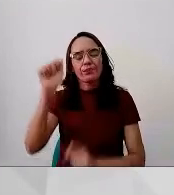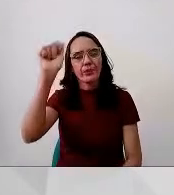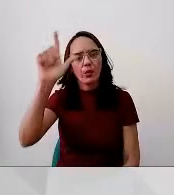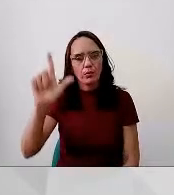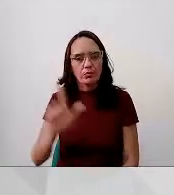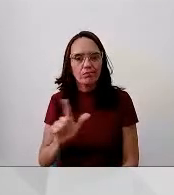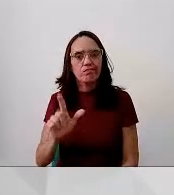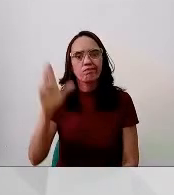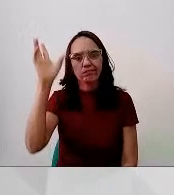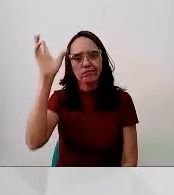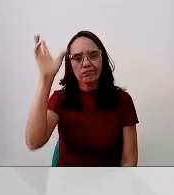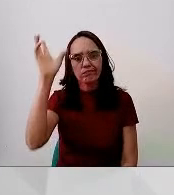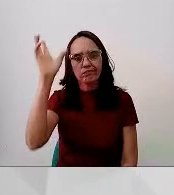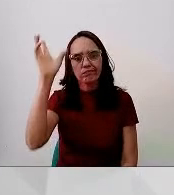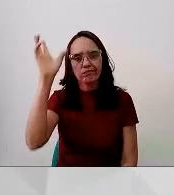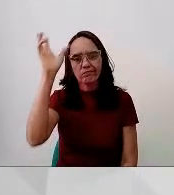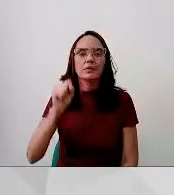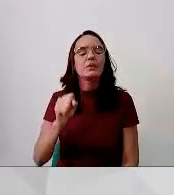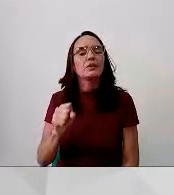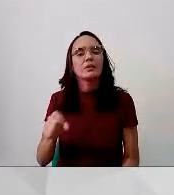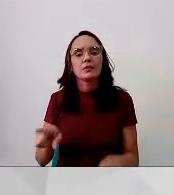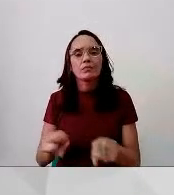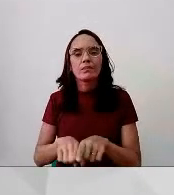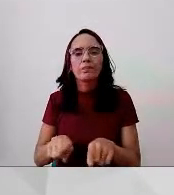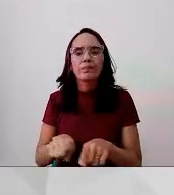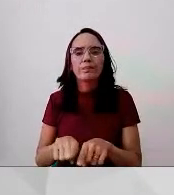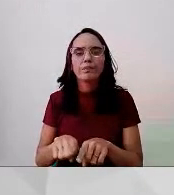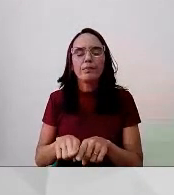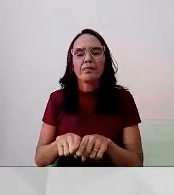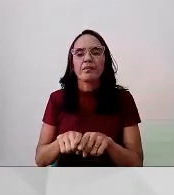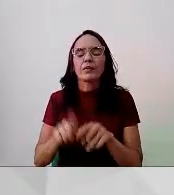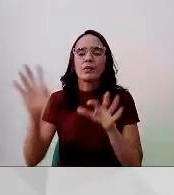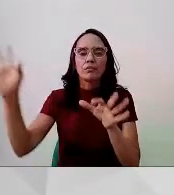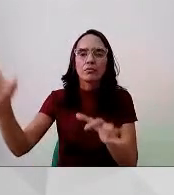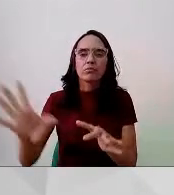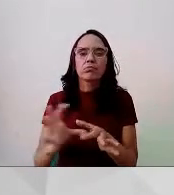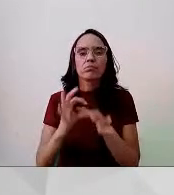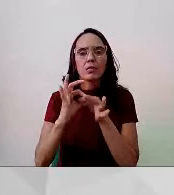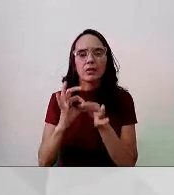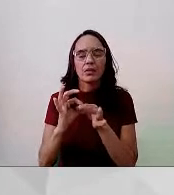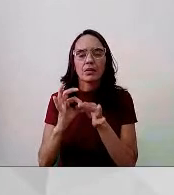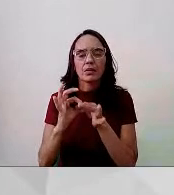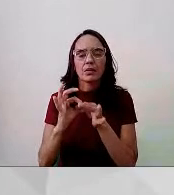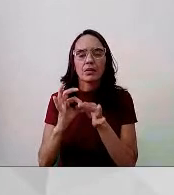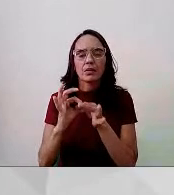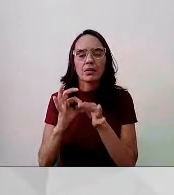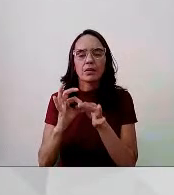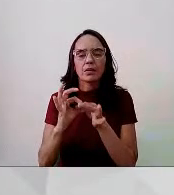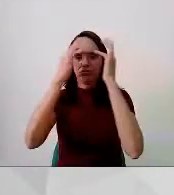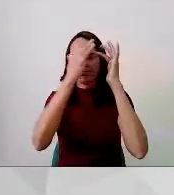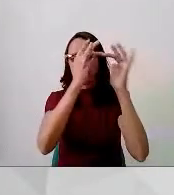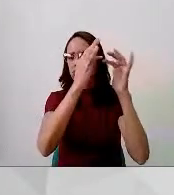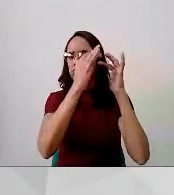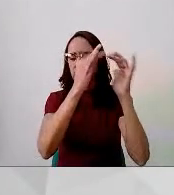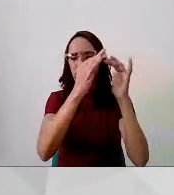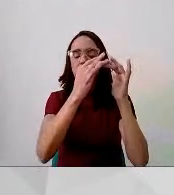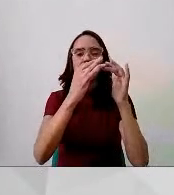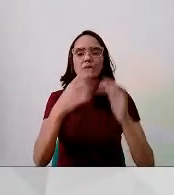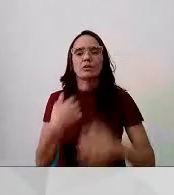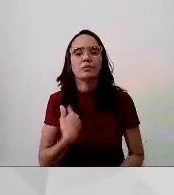ajustava os pesos, a ligação entre os neurônios, né? Então o Perceptron, né, era